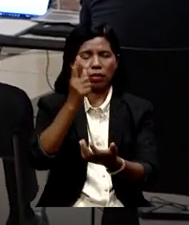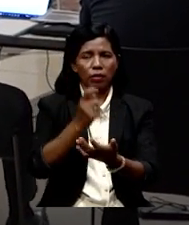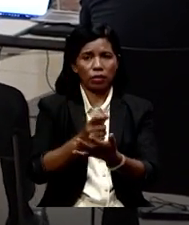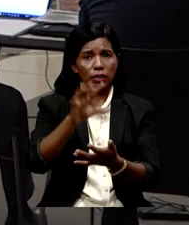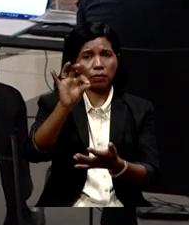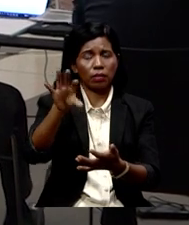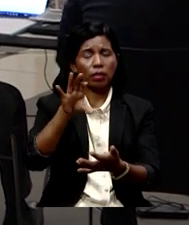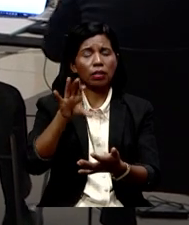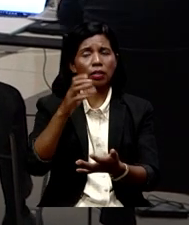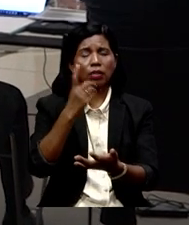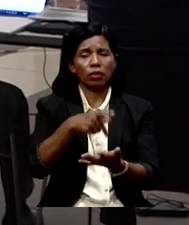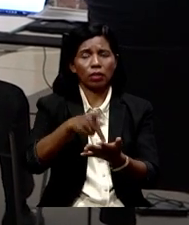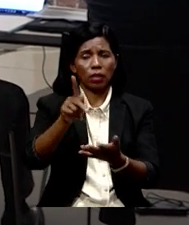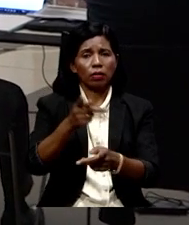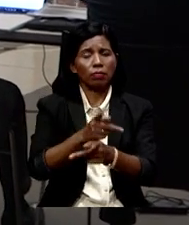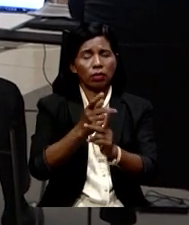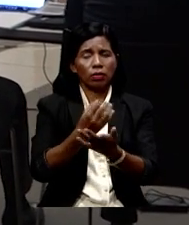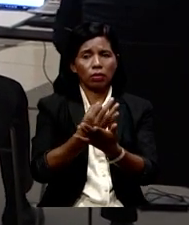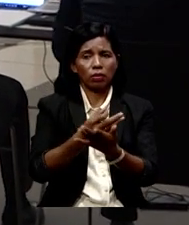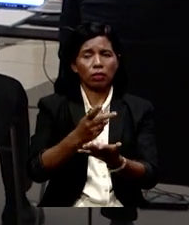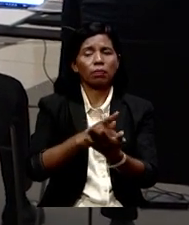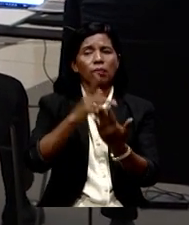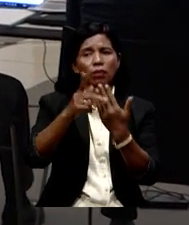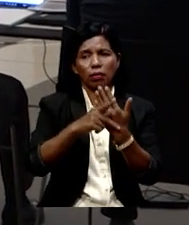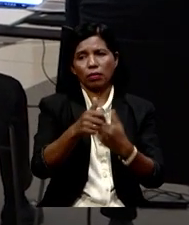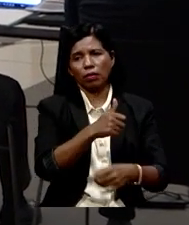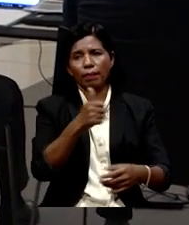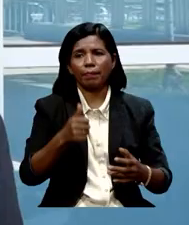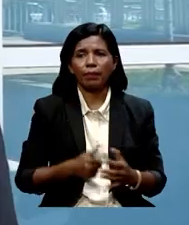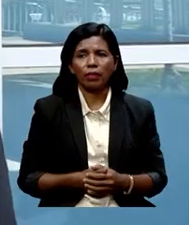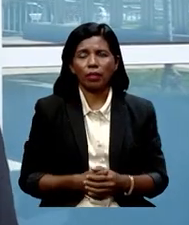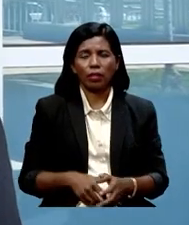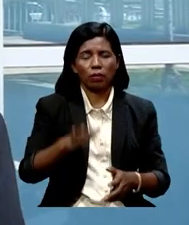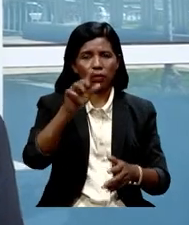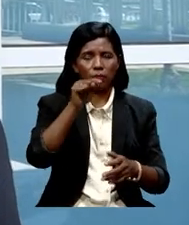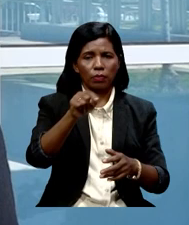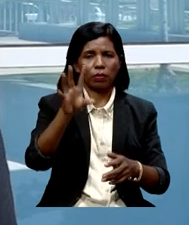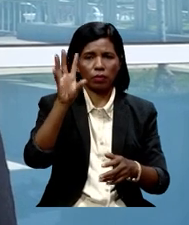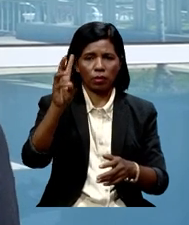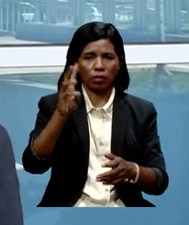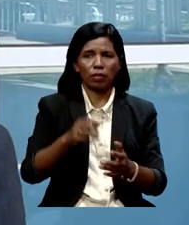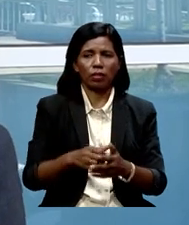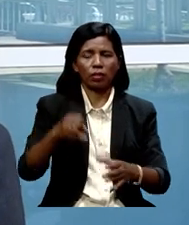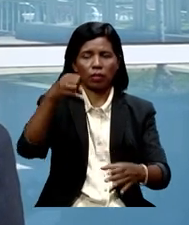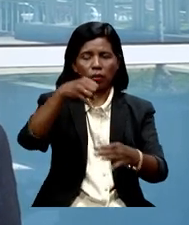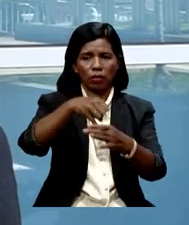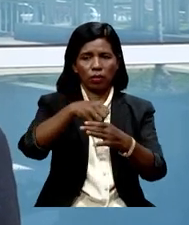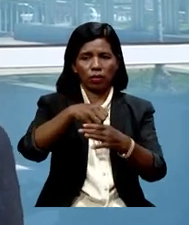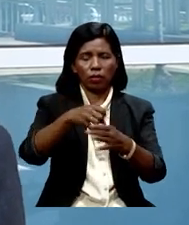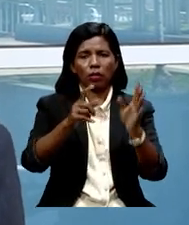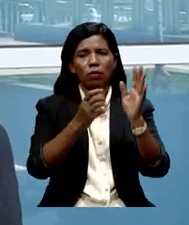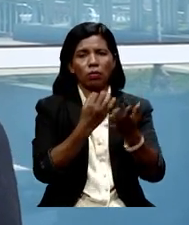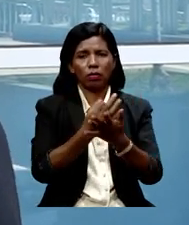dívida RTTL Nien, no MOS Financia Programa Ciracelo. 4.6, né? Incluindo a MOS Transferência